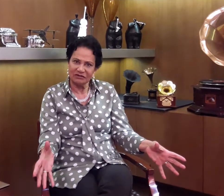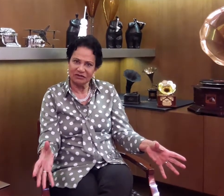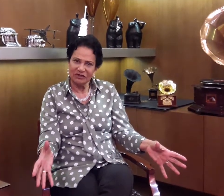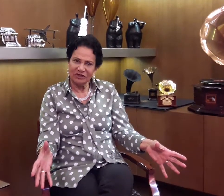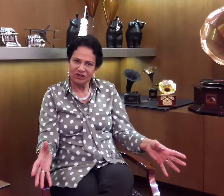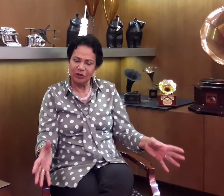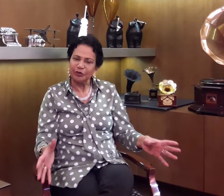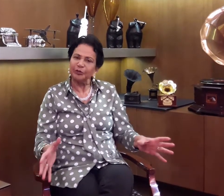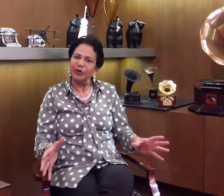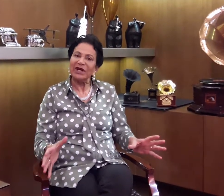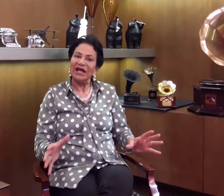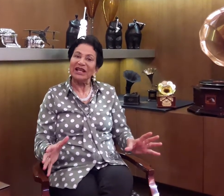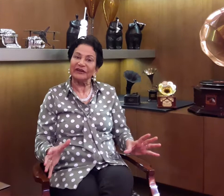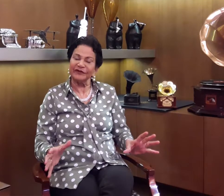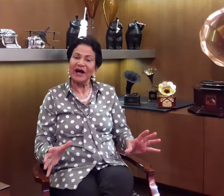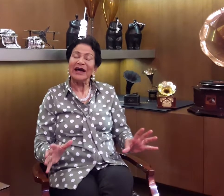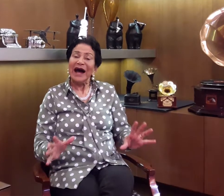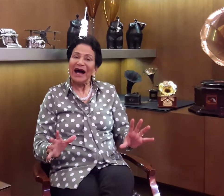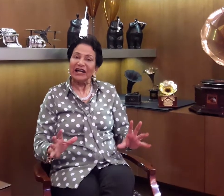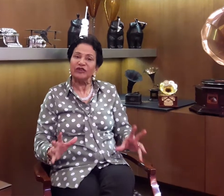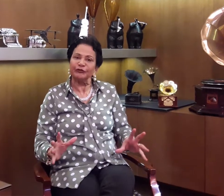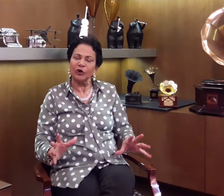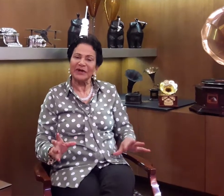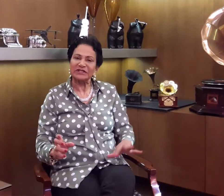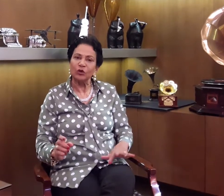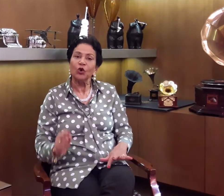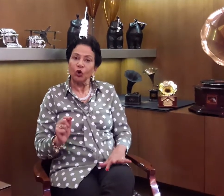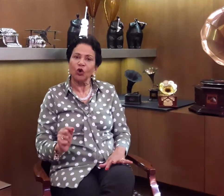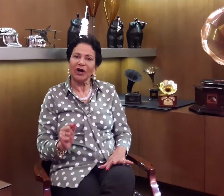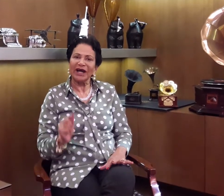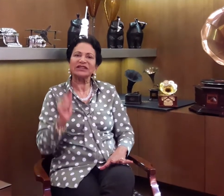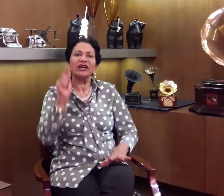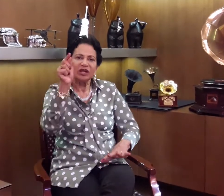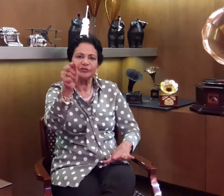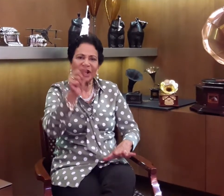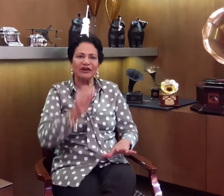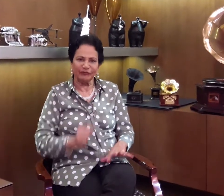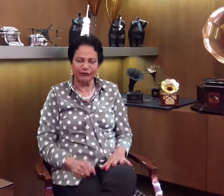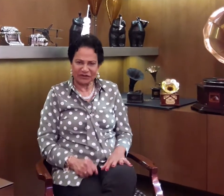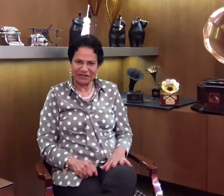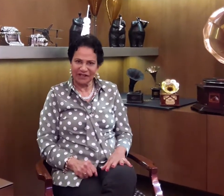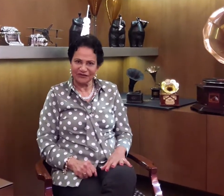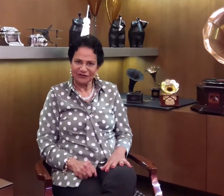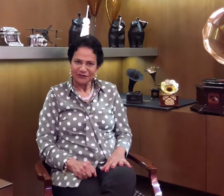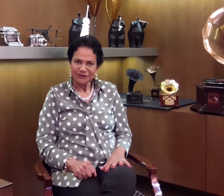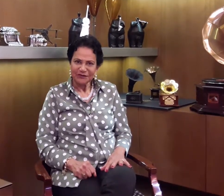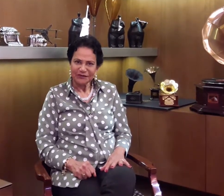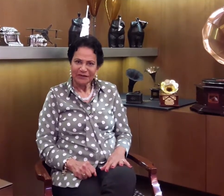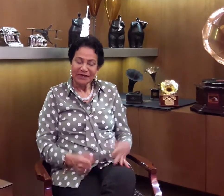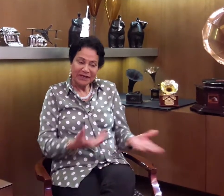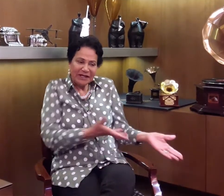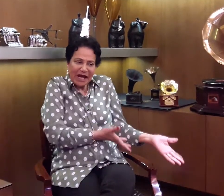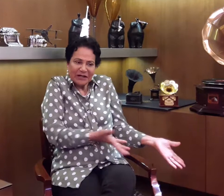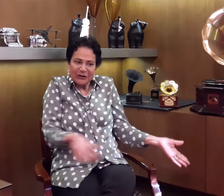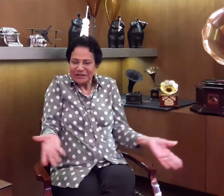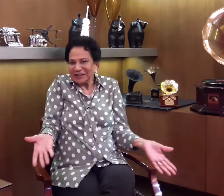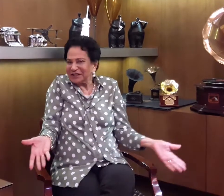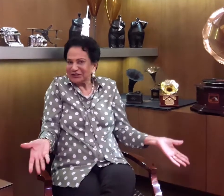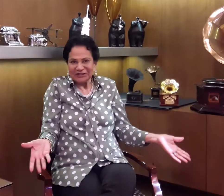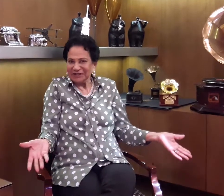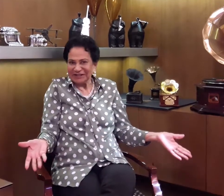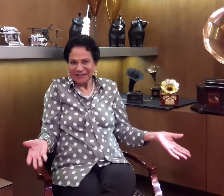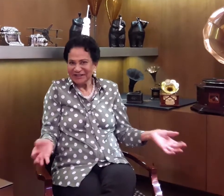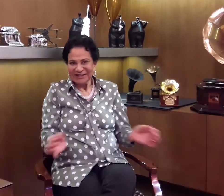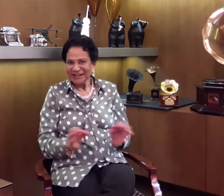notícia, se propõe a levar a informação correta para vocês. E a